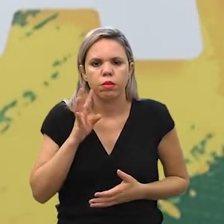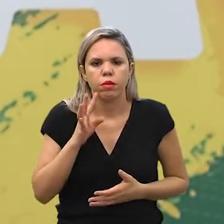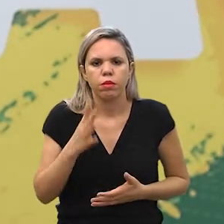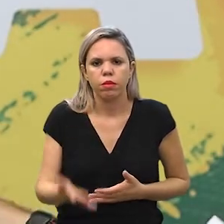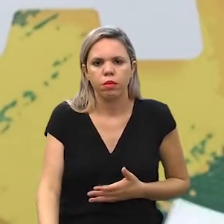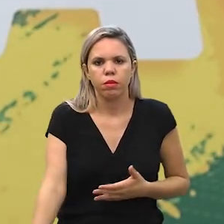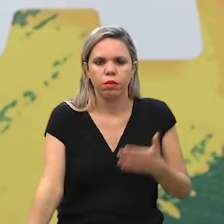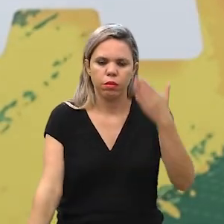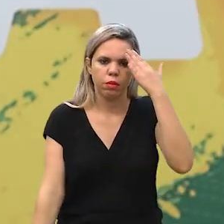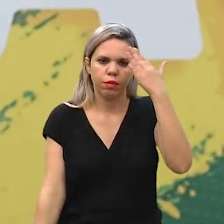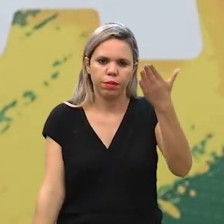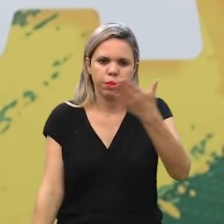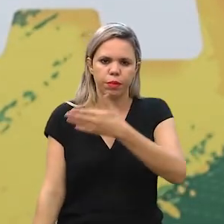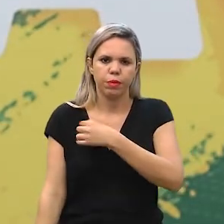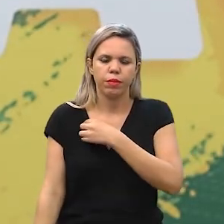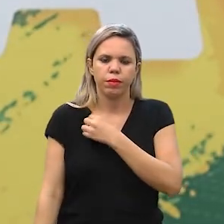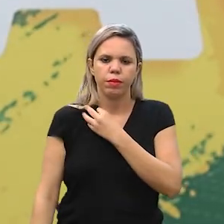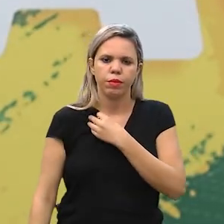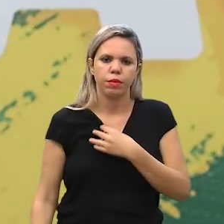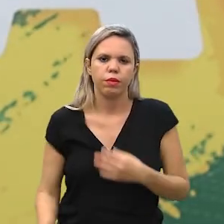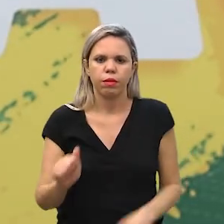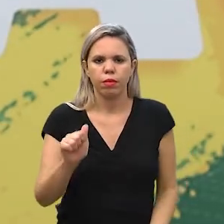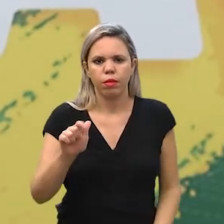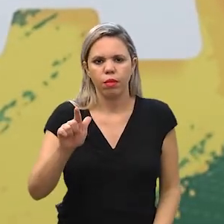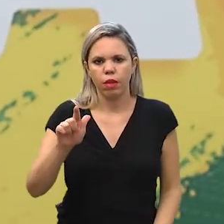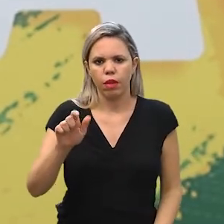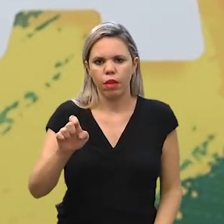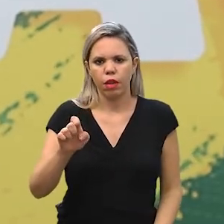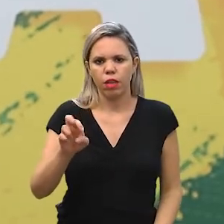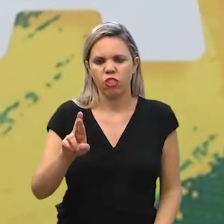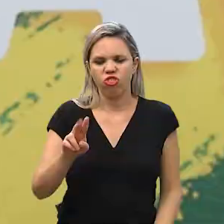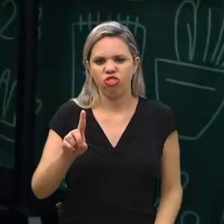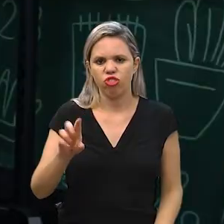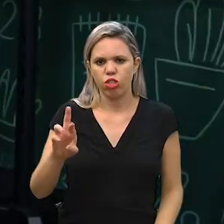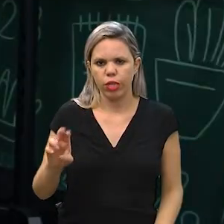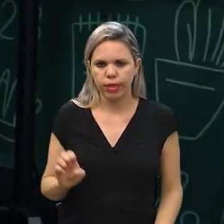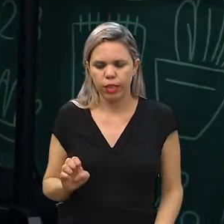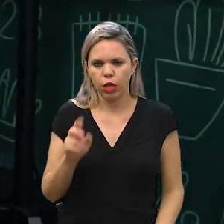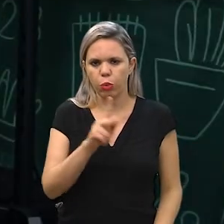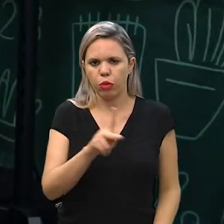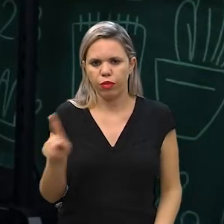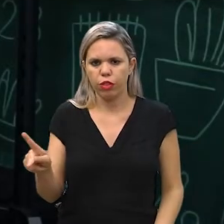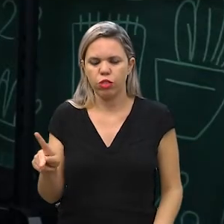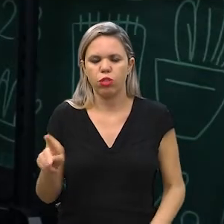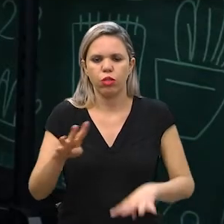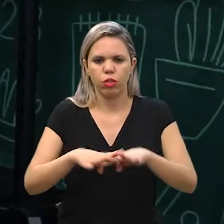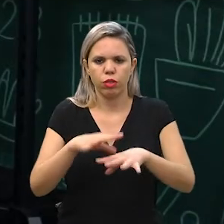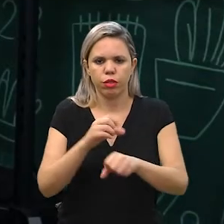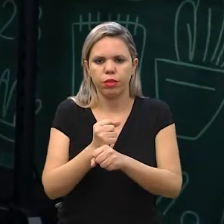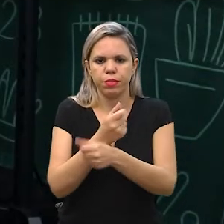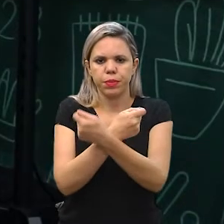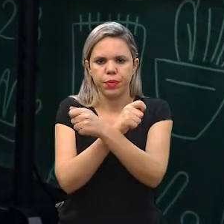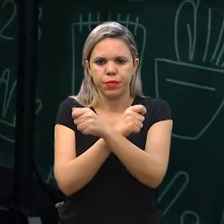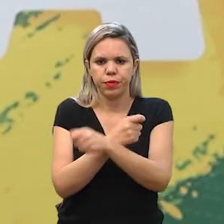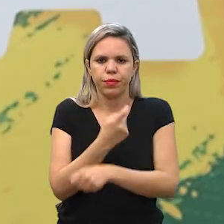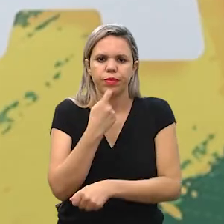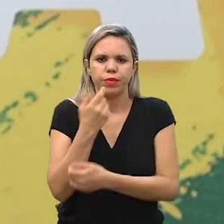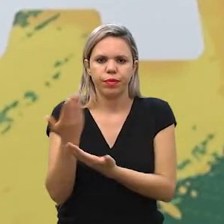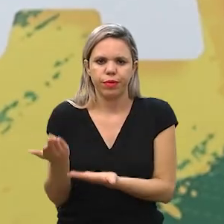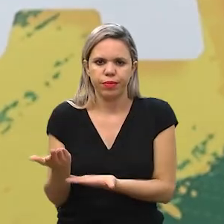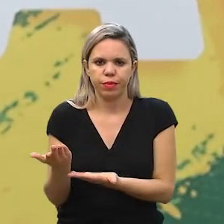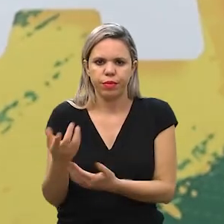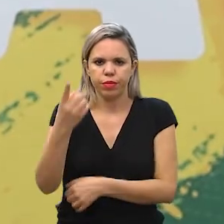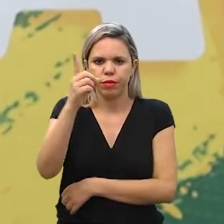Bacana, a gente agradece aqui o Alexandre Monteiro da Silva, que é professor de matemática, é da PUC Campinas,